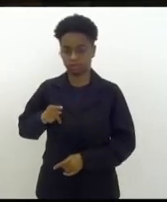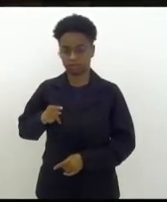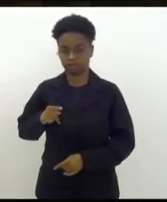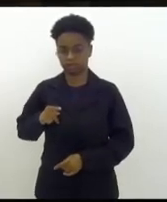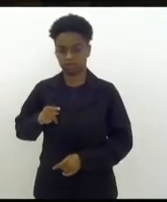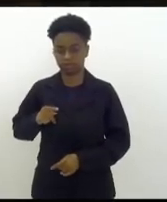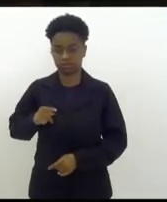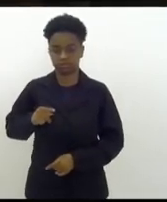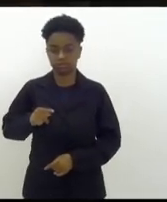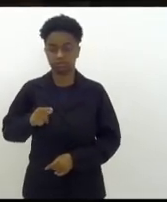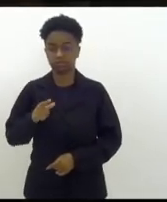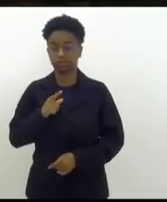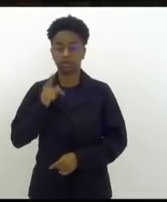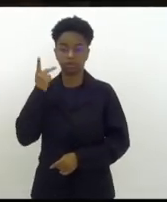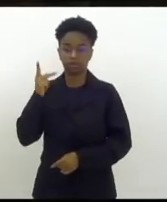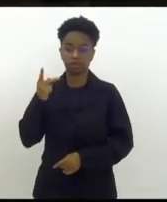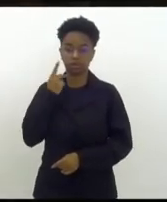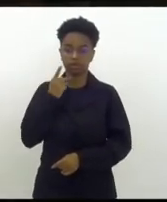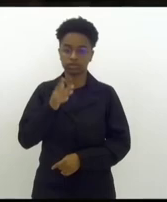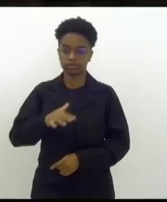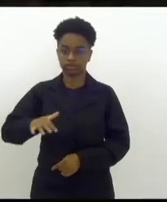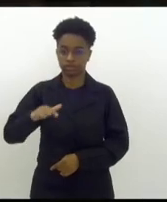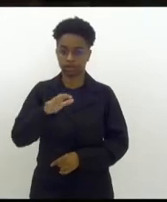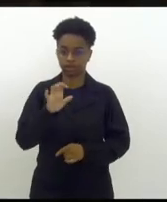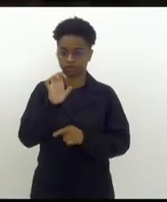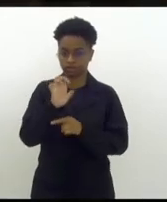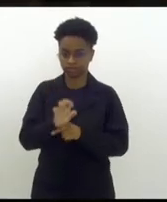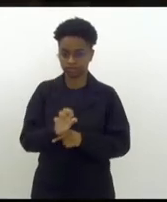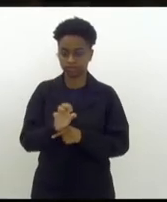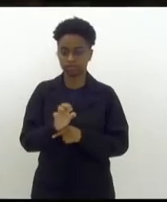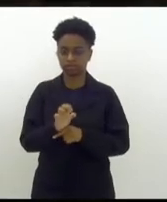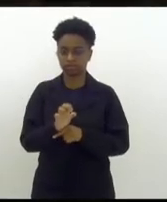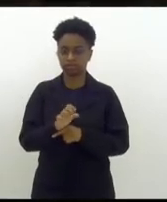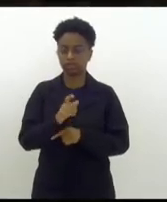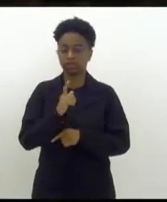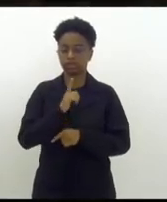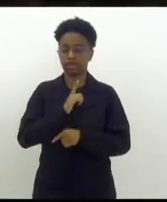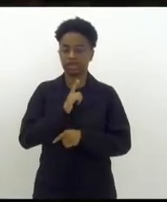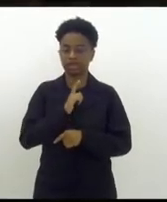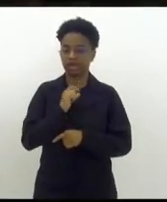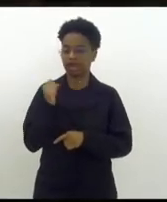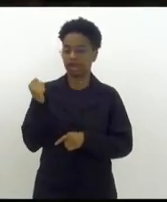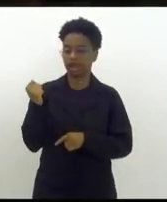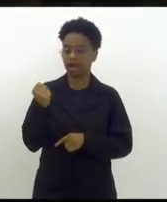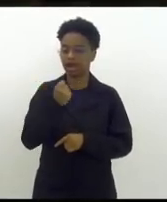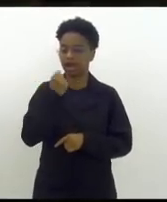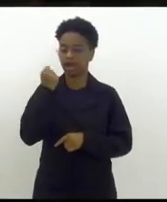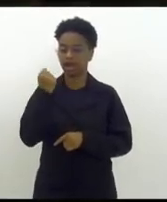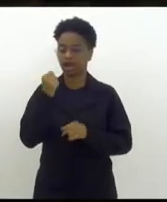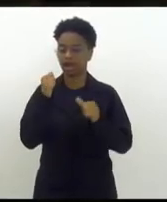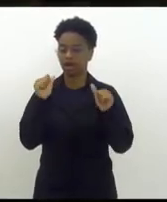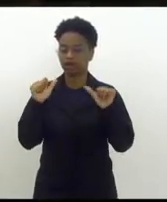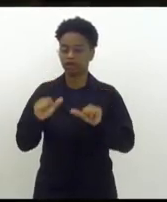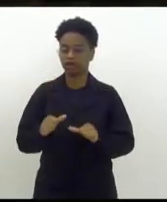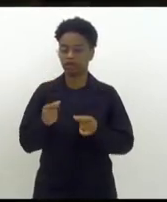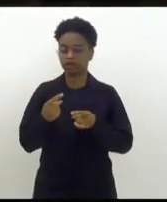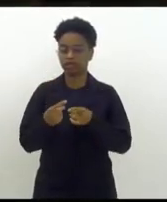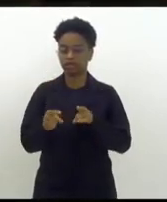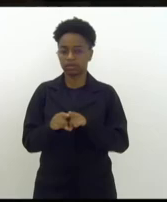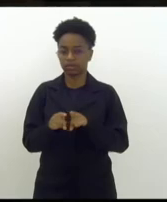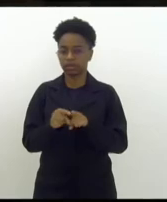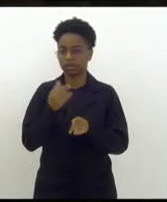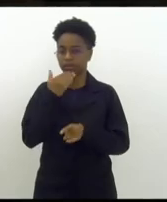através da Procuradoria Geral do Estado agravo de instrumento com um pedido de urgência